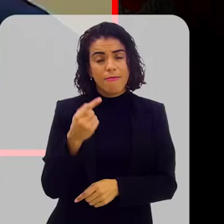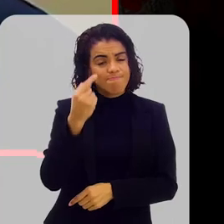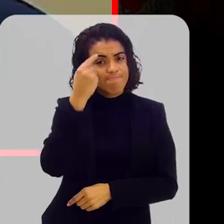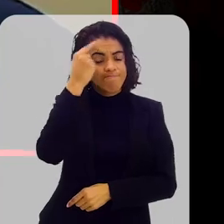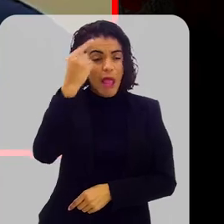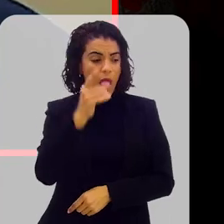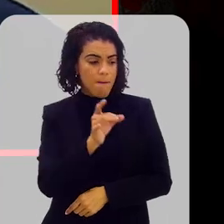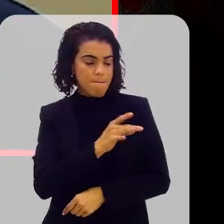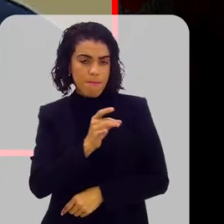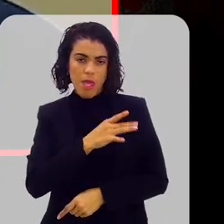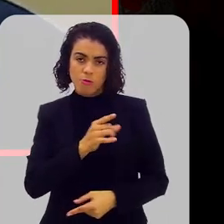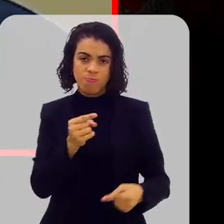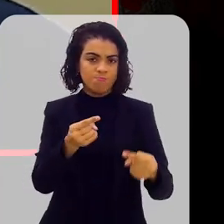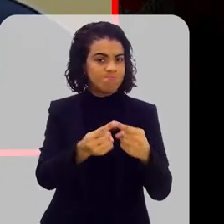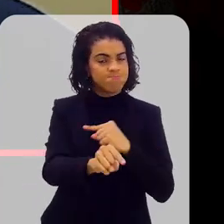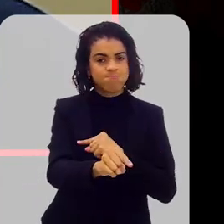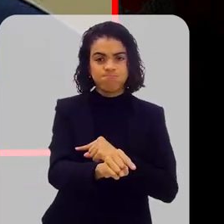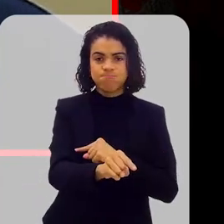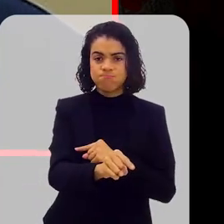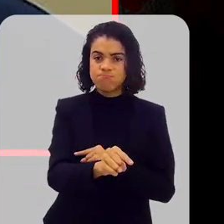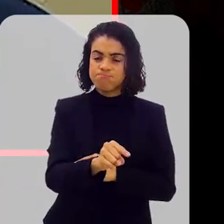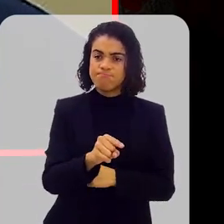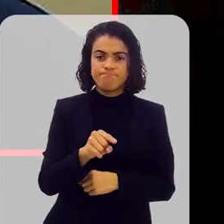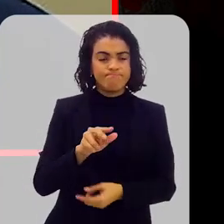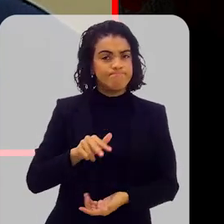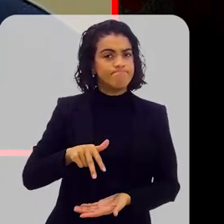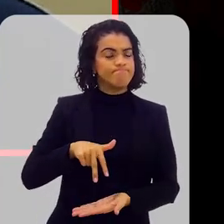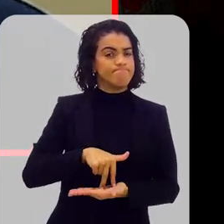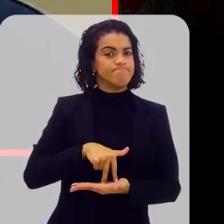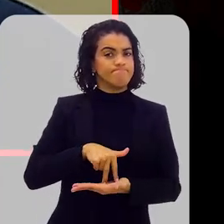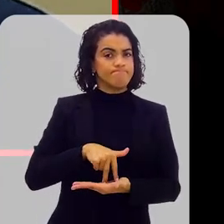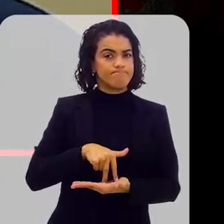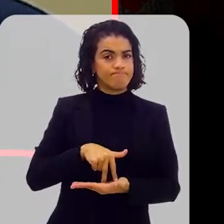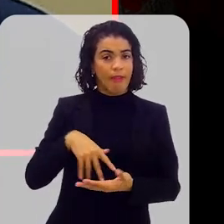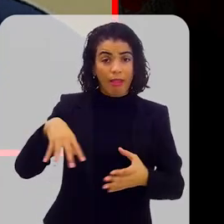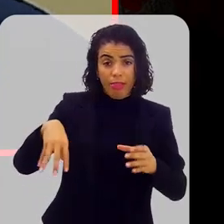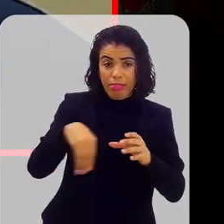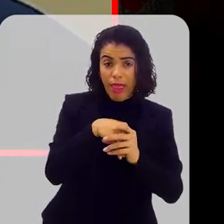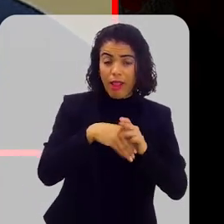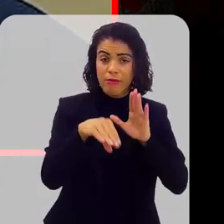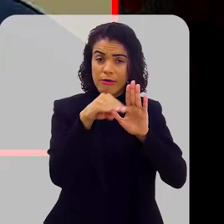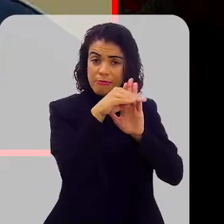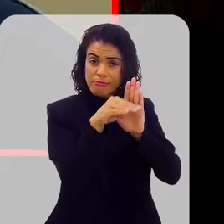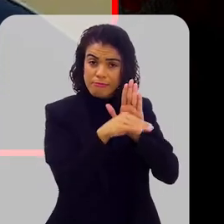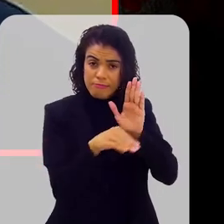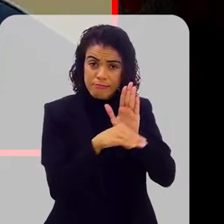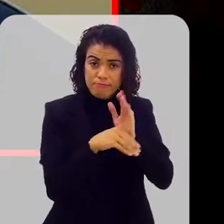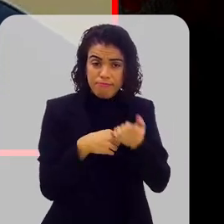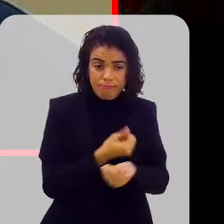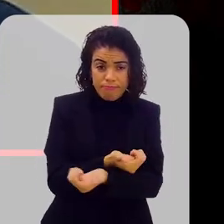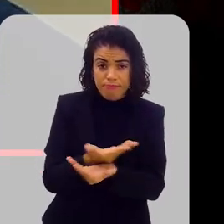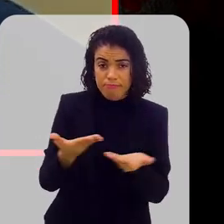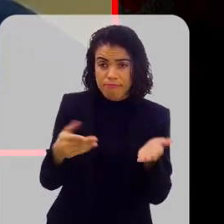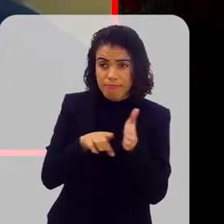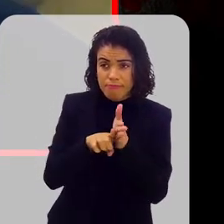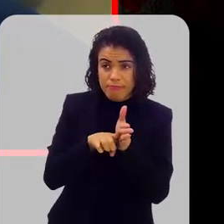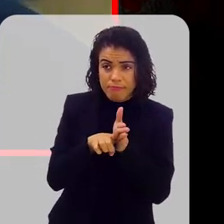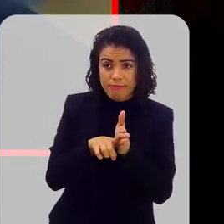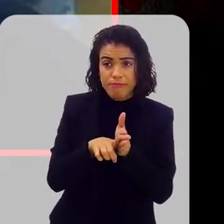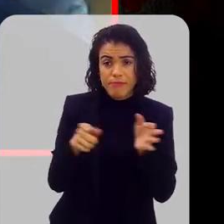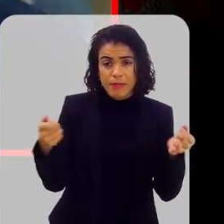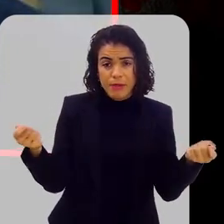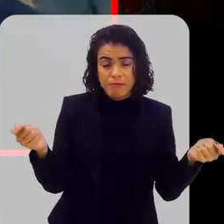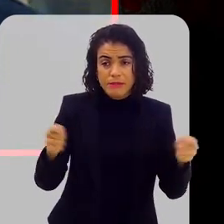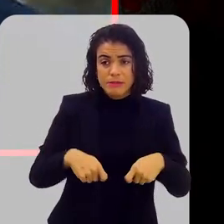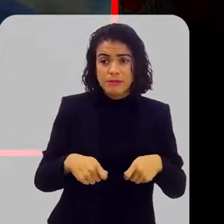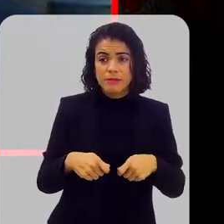e essa ideia não pode existir, né? Você tem que ter um programa apropriado para poder oferecer o exame para as